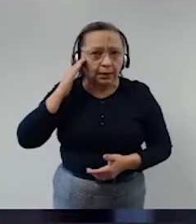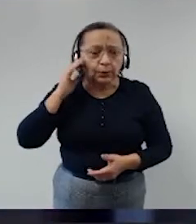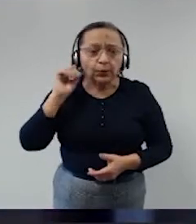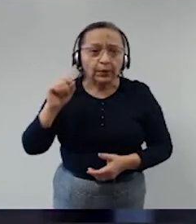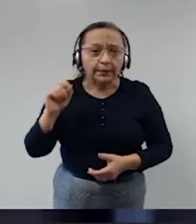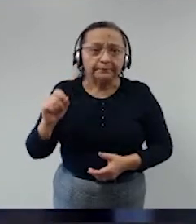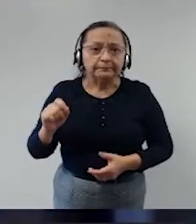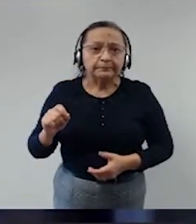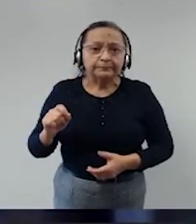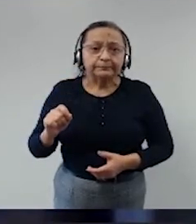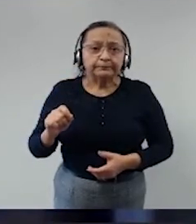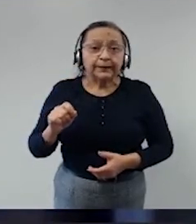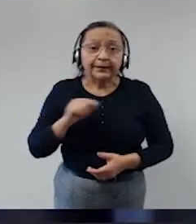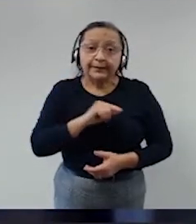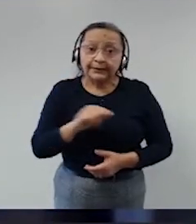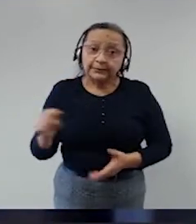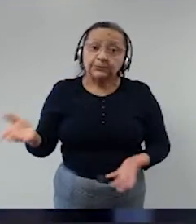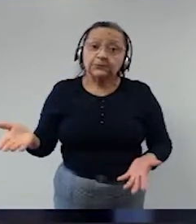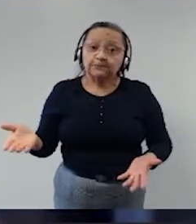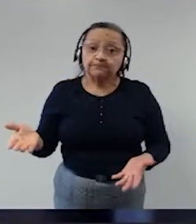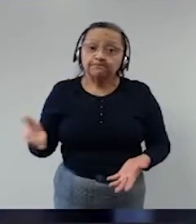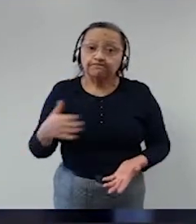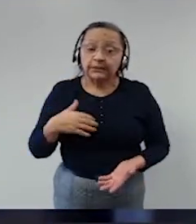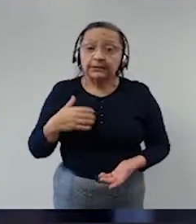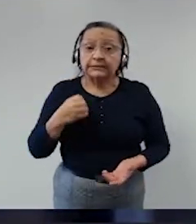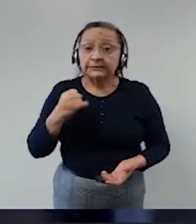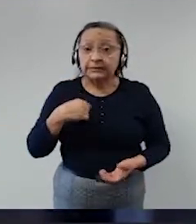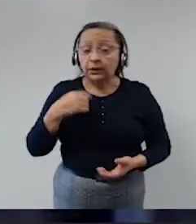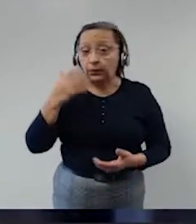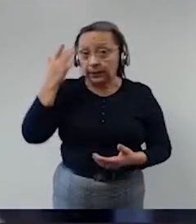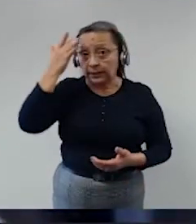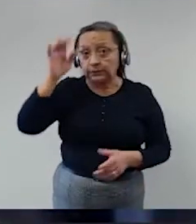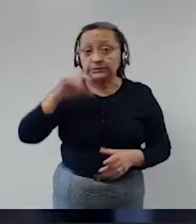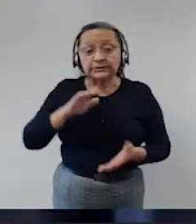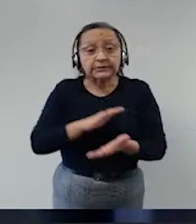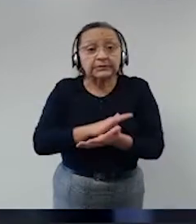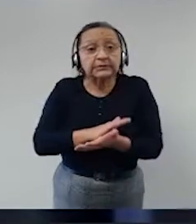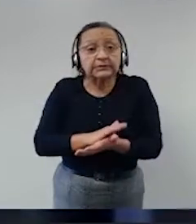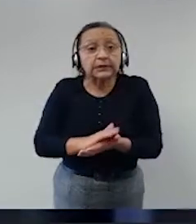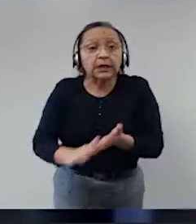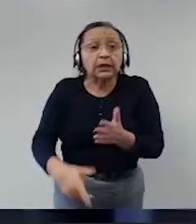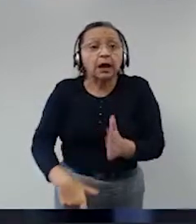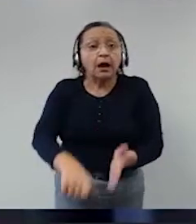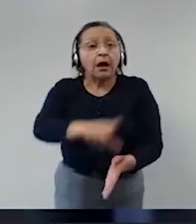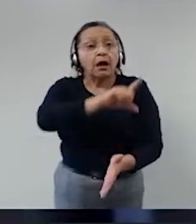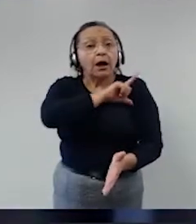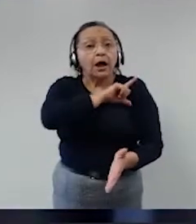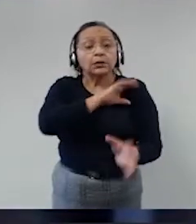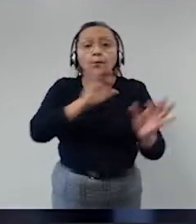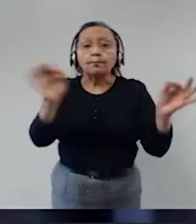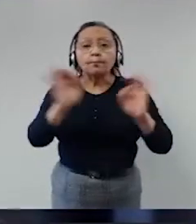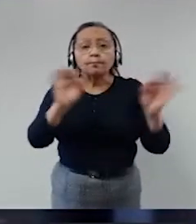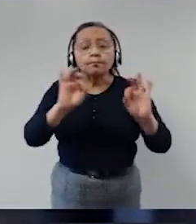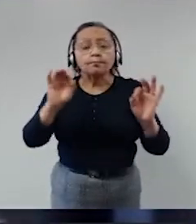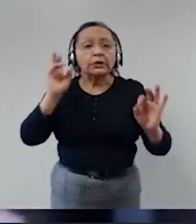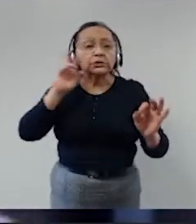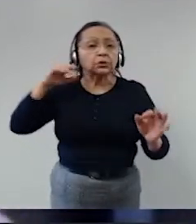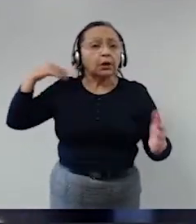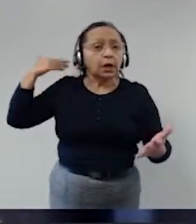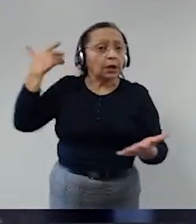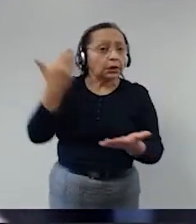que isso, salvo o melhor juízo, sem precedentes históricos na história do nosso país.